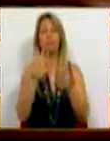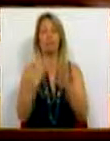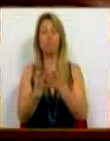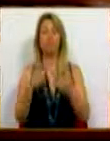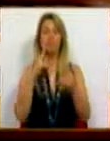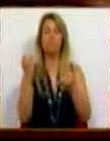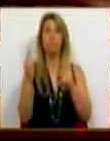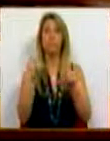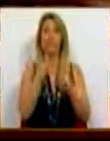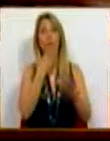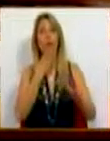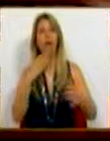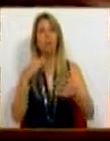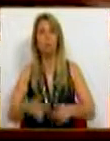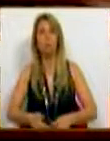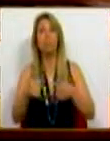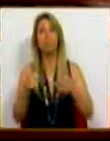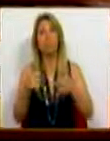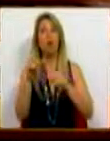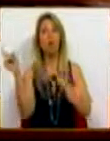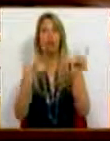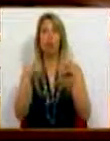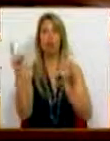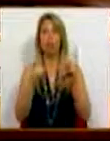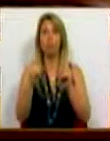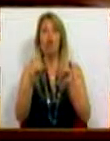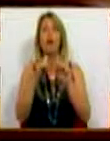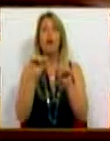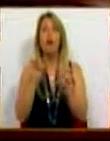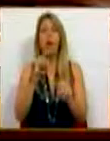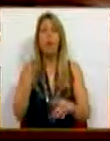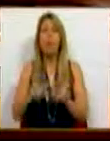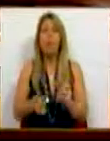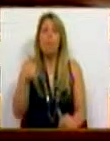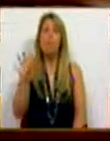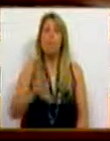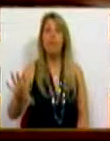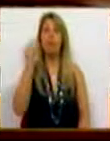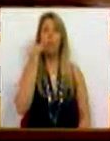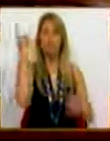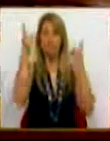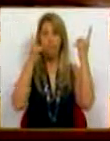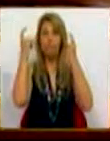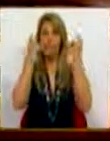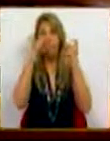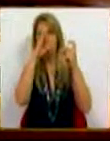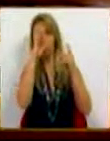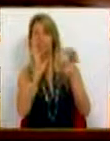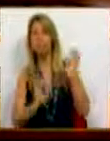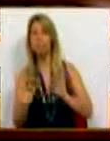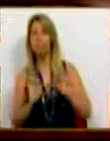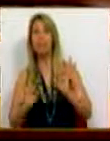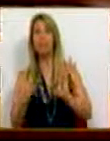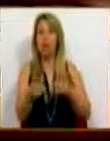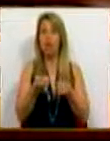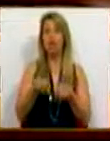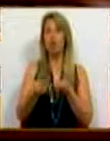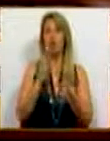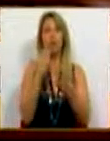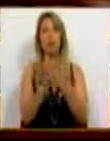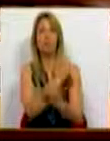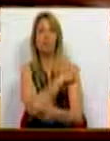são bons exemplos a destacar, bem como uma nova forma de pensar, planear e gerir, que responsabilize as autoridades metropolitanas